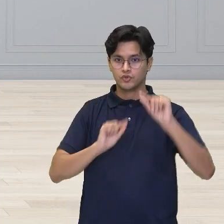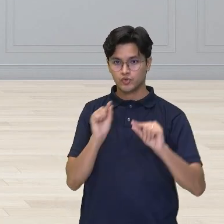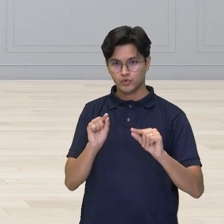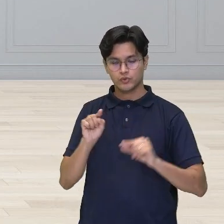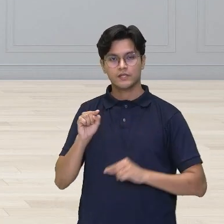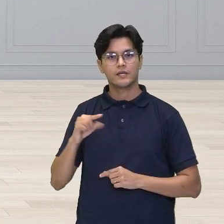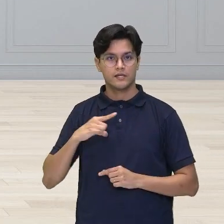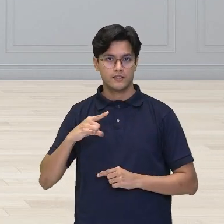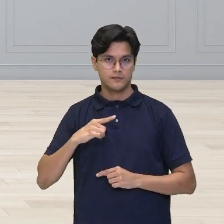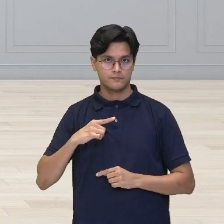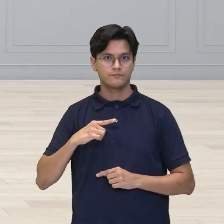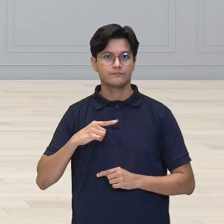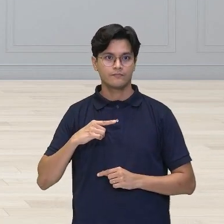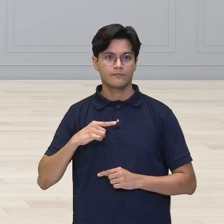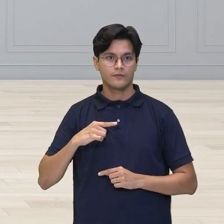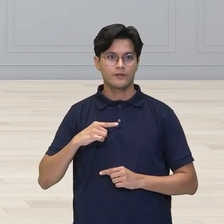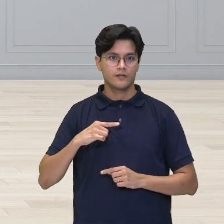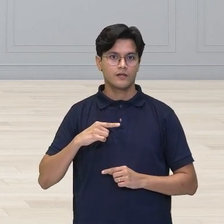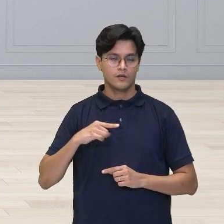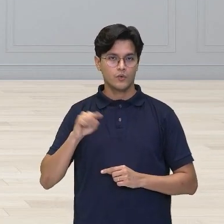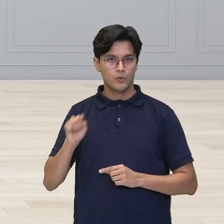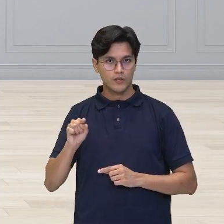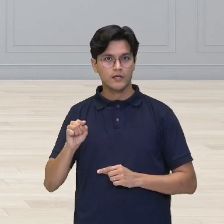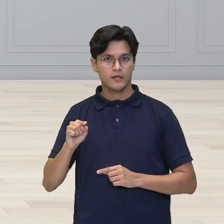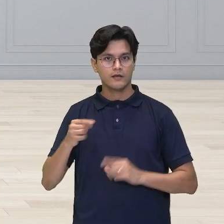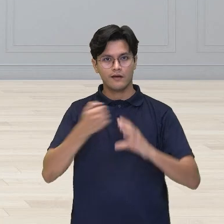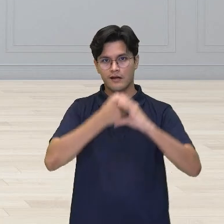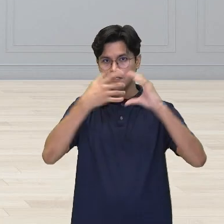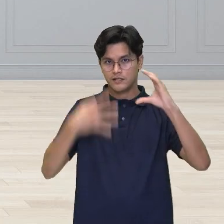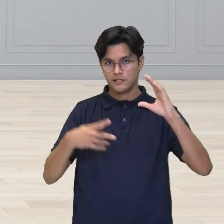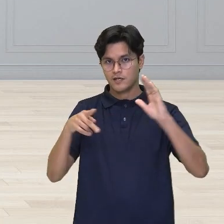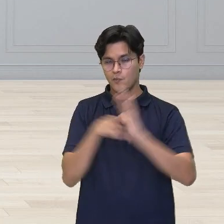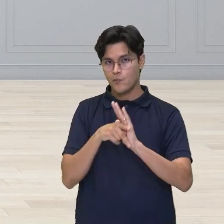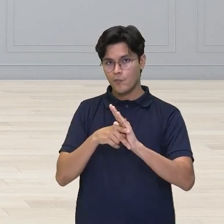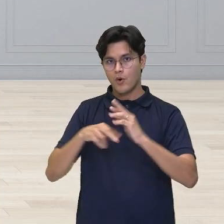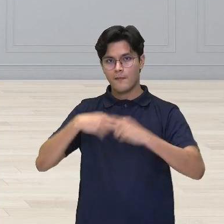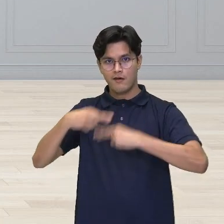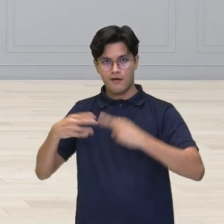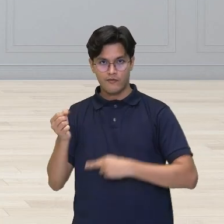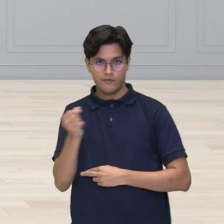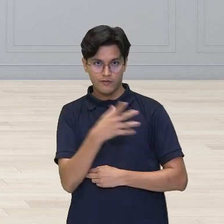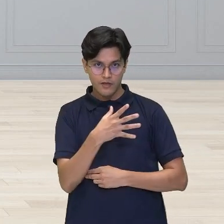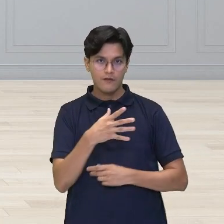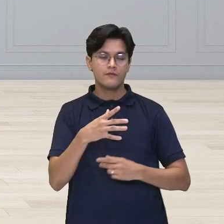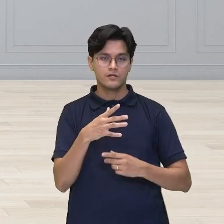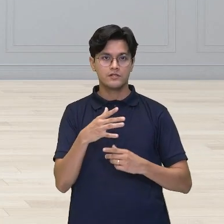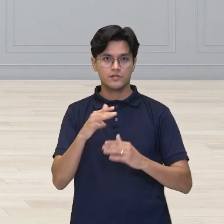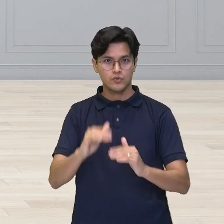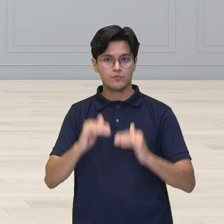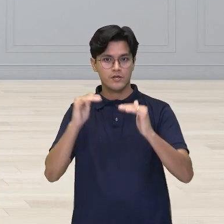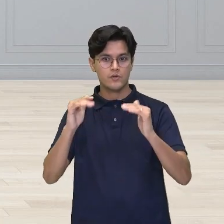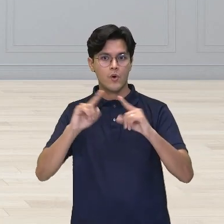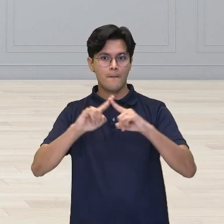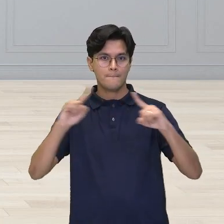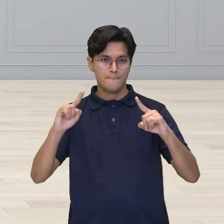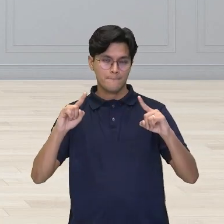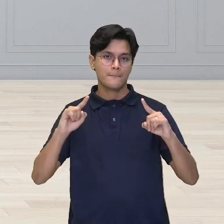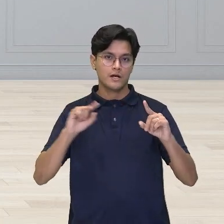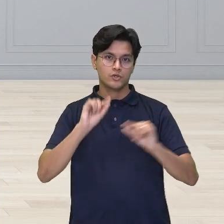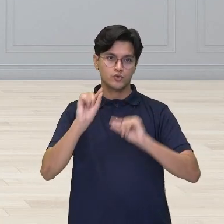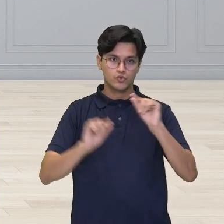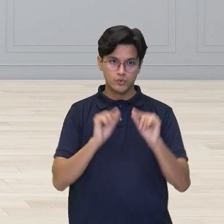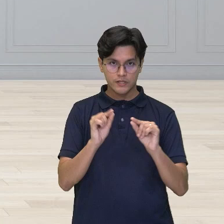tinha chegado ao seu ápice com os renascentistas. Outra característica do movimento era a intenção de